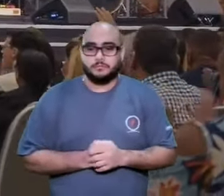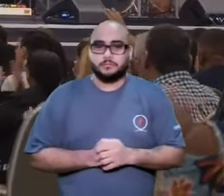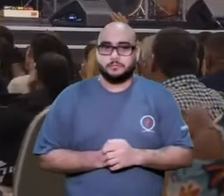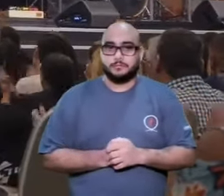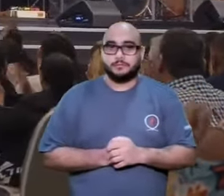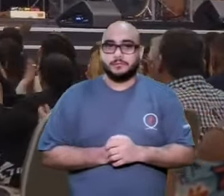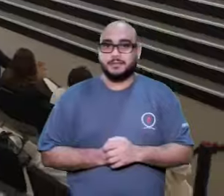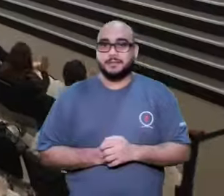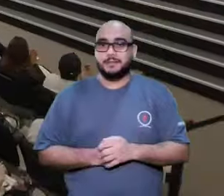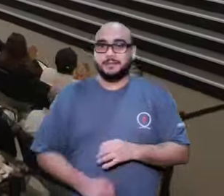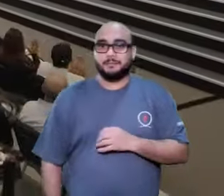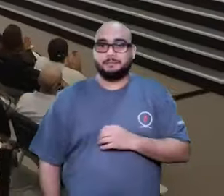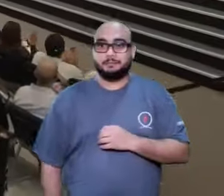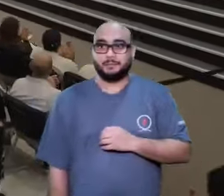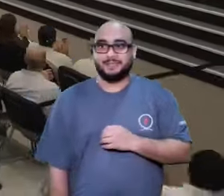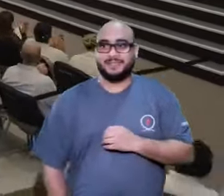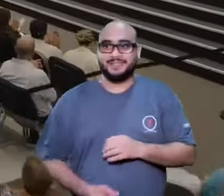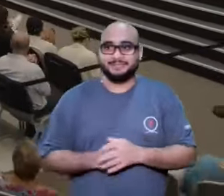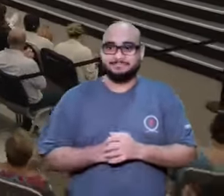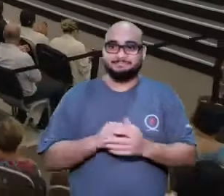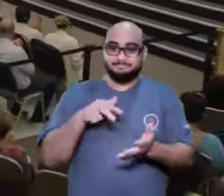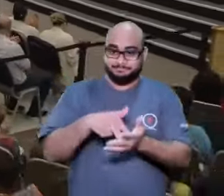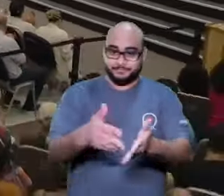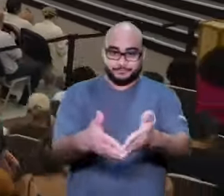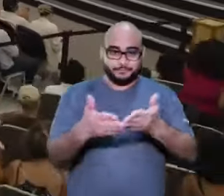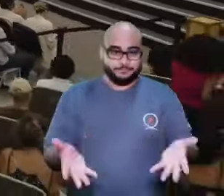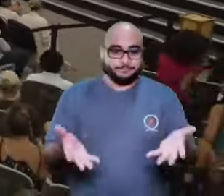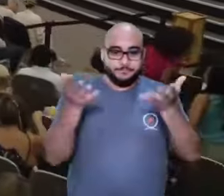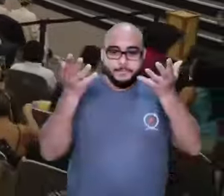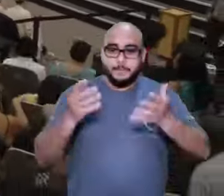ver se coloque em pé por favor